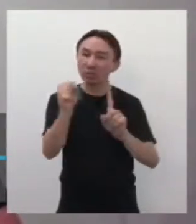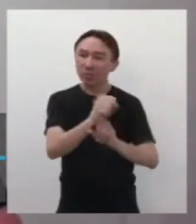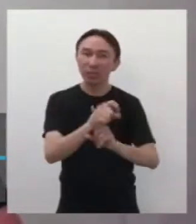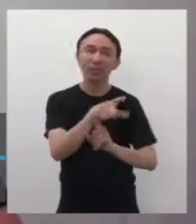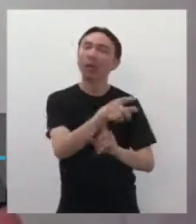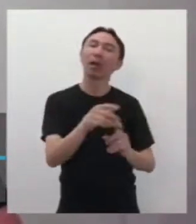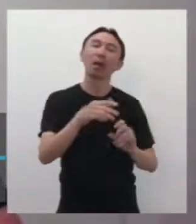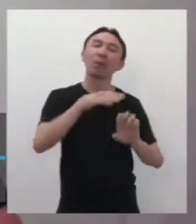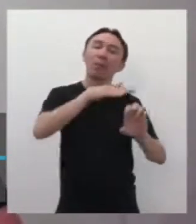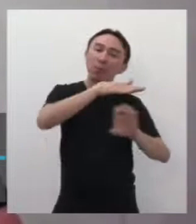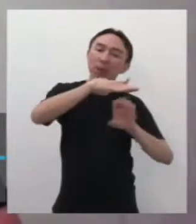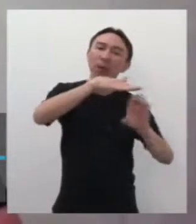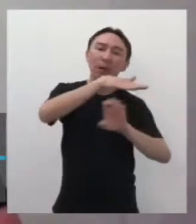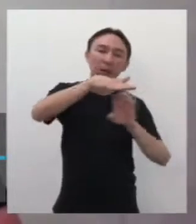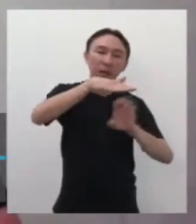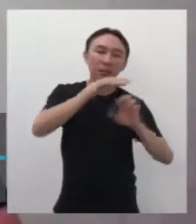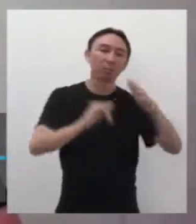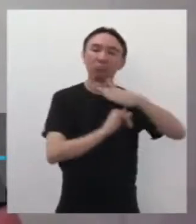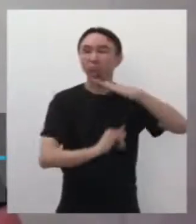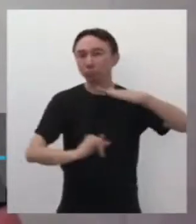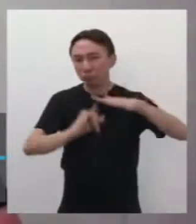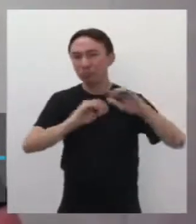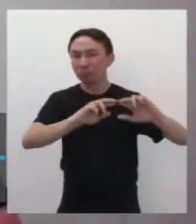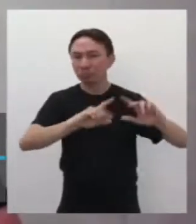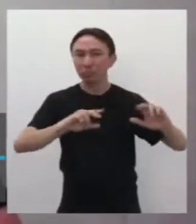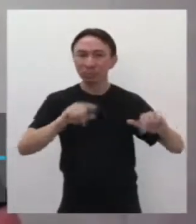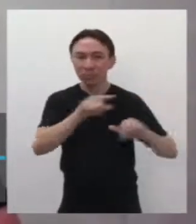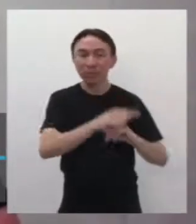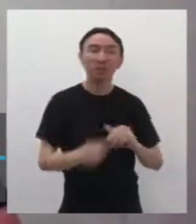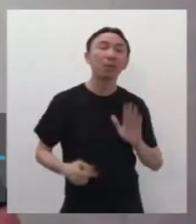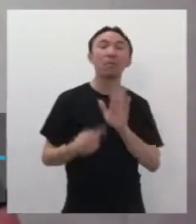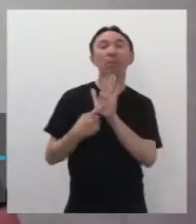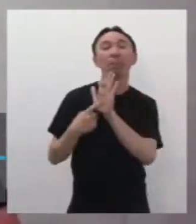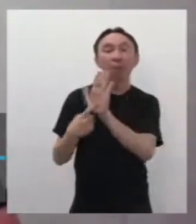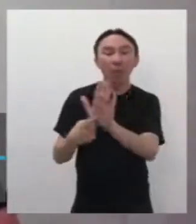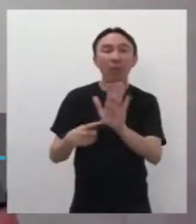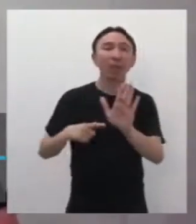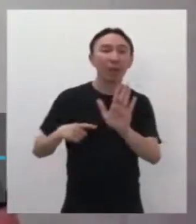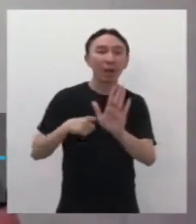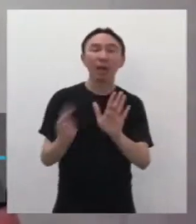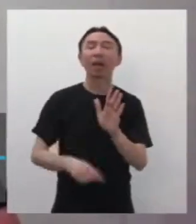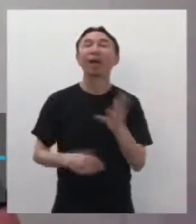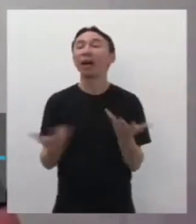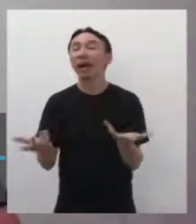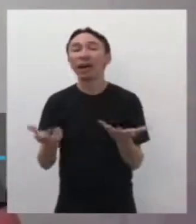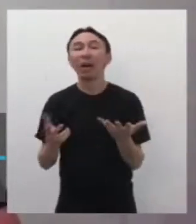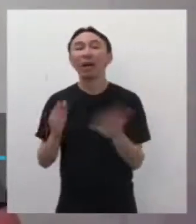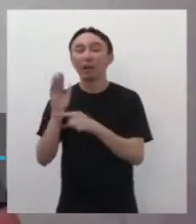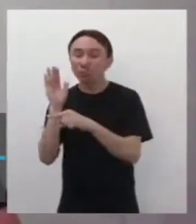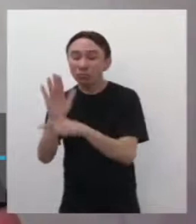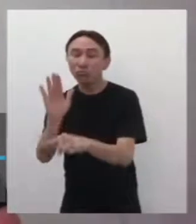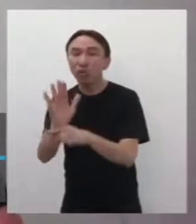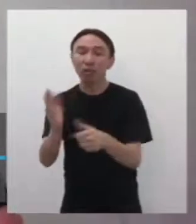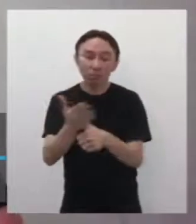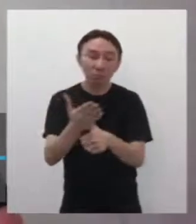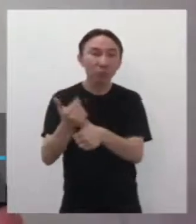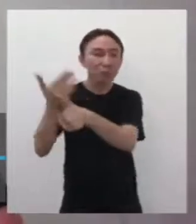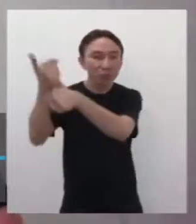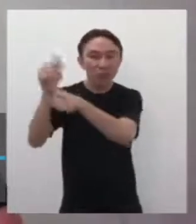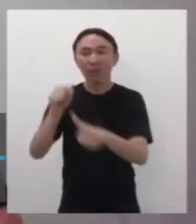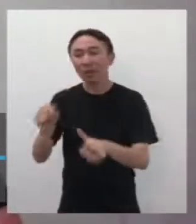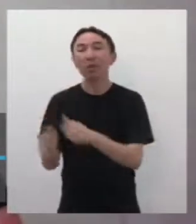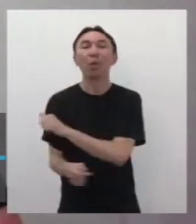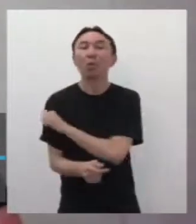apresentassem soluções tecnológicas para serem utilizadas pelos alunos e professores da rede.